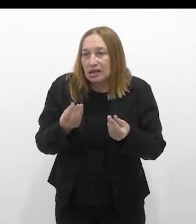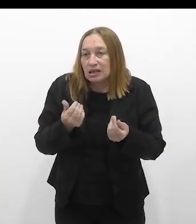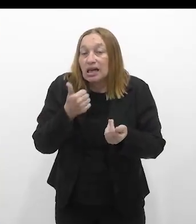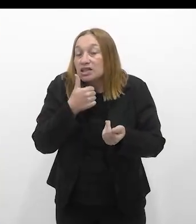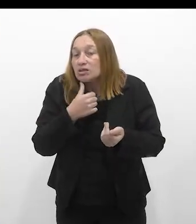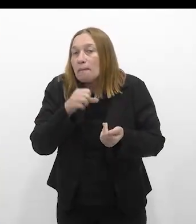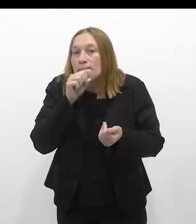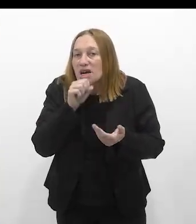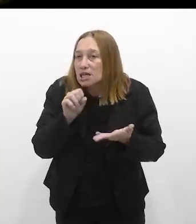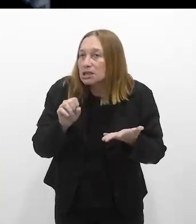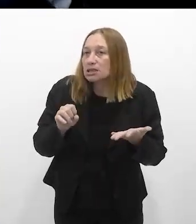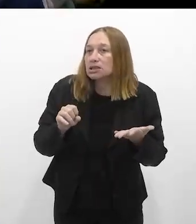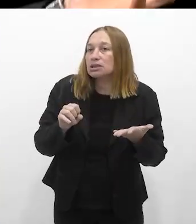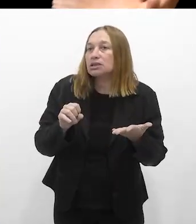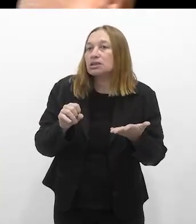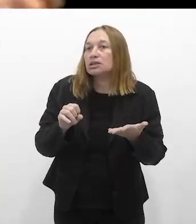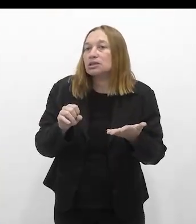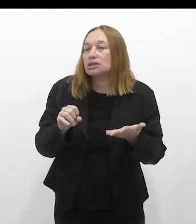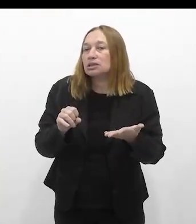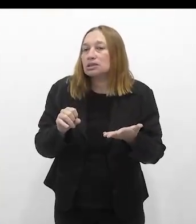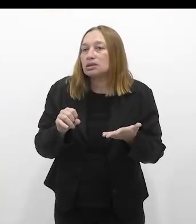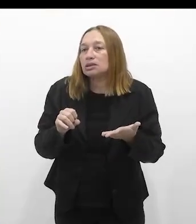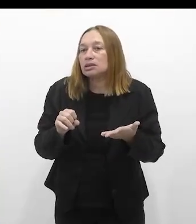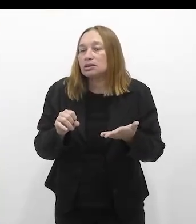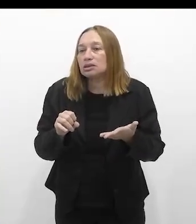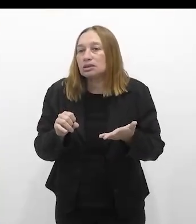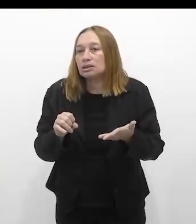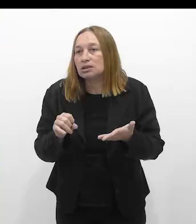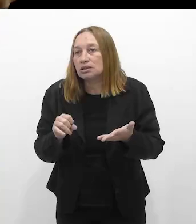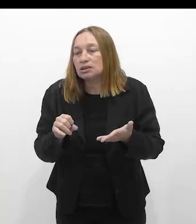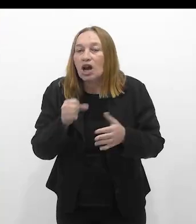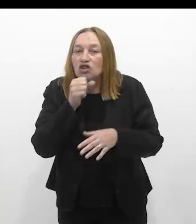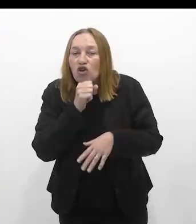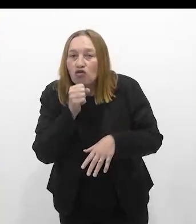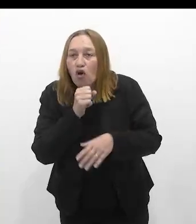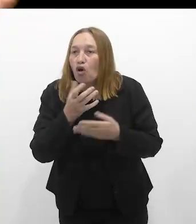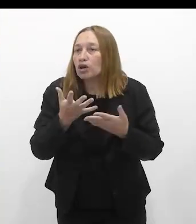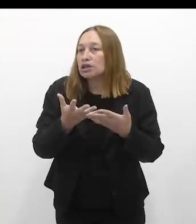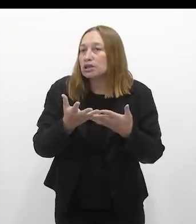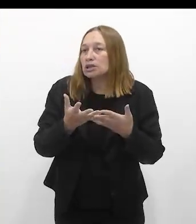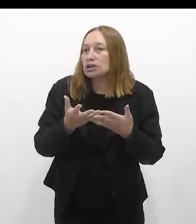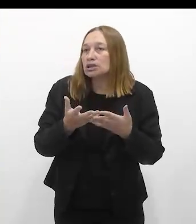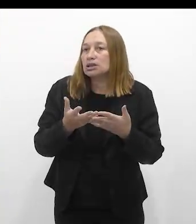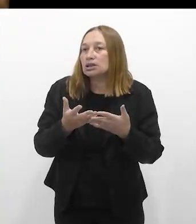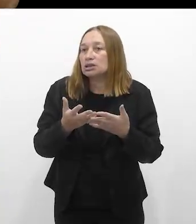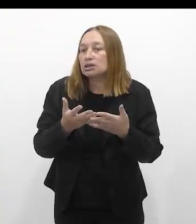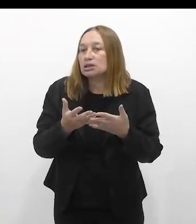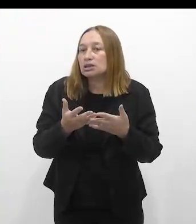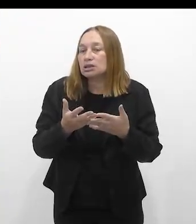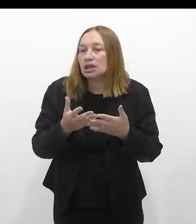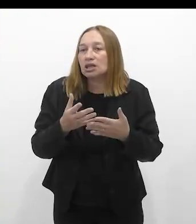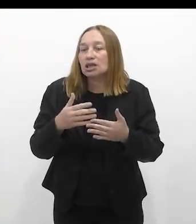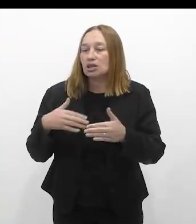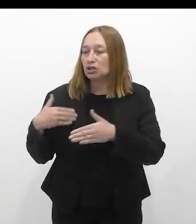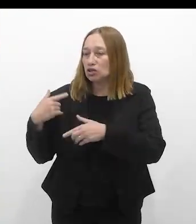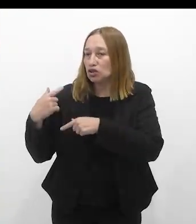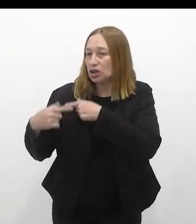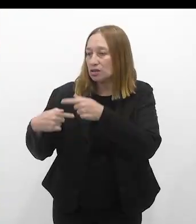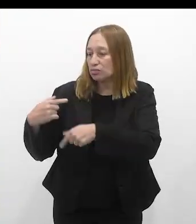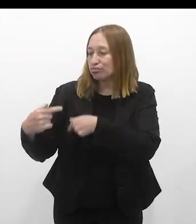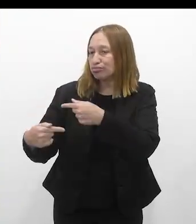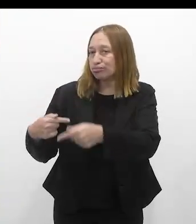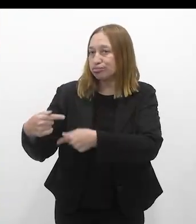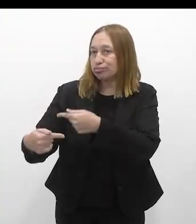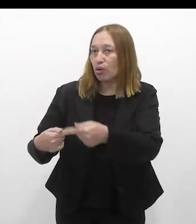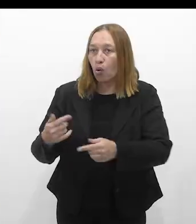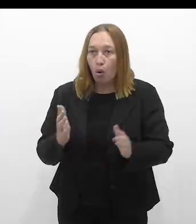as mães das pacientes mais antigas, as avós, passa de geração